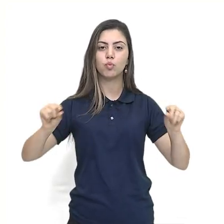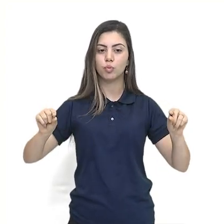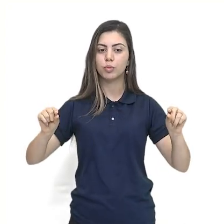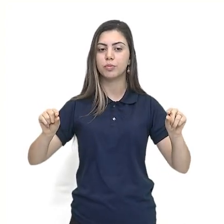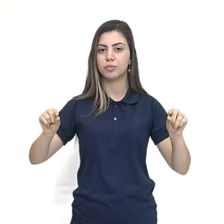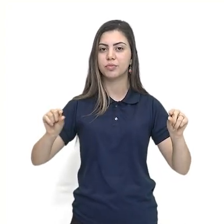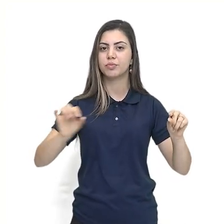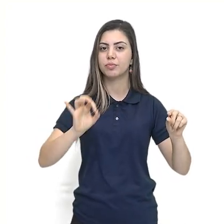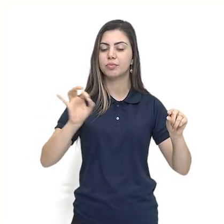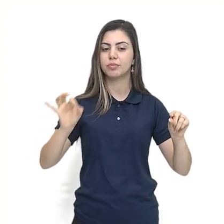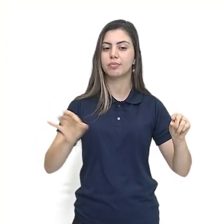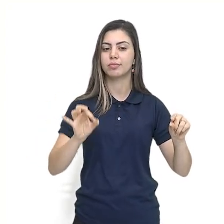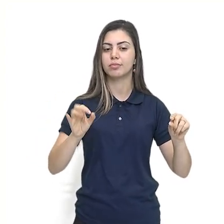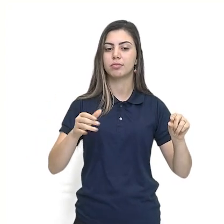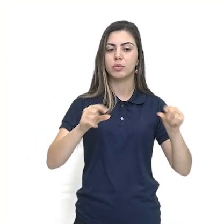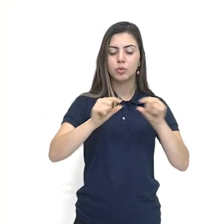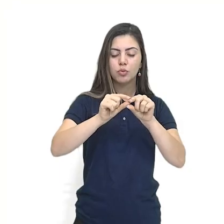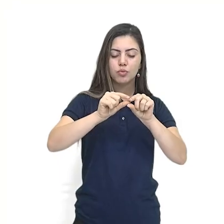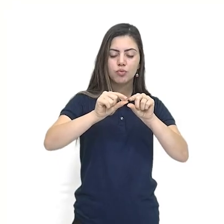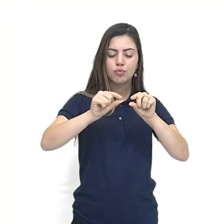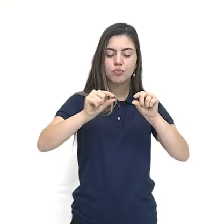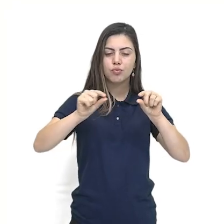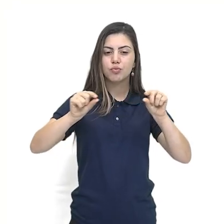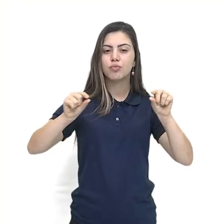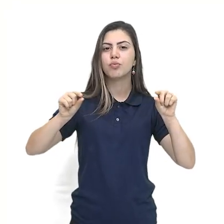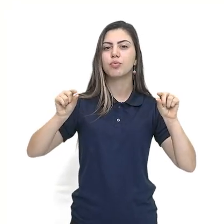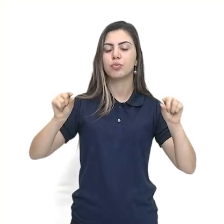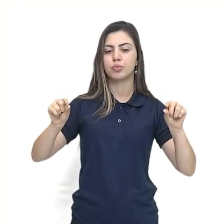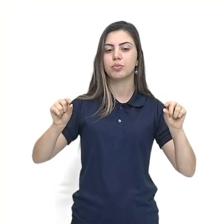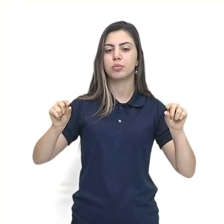os fios, né? Olha,